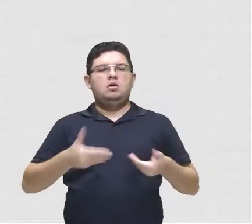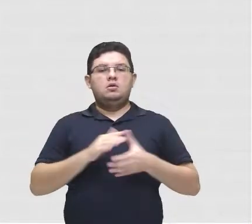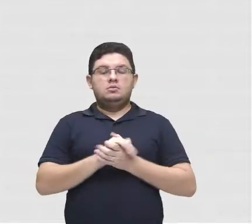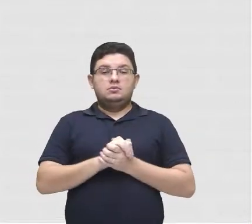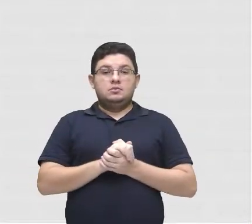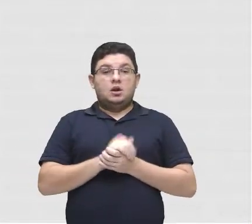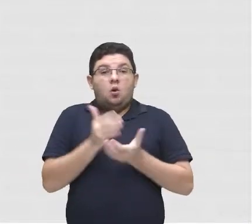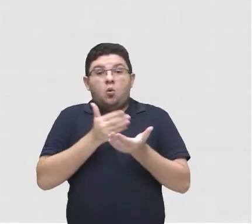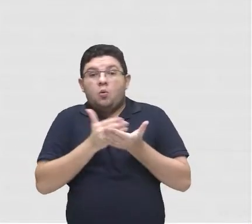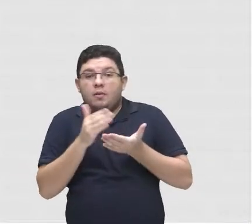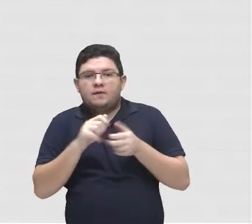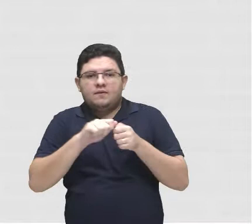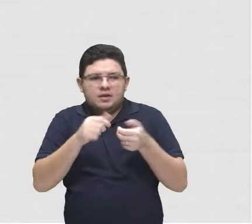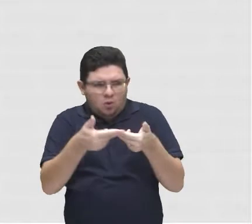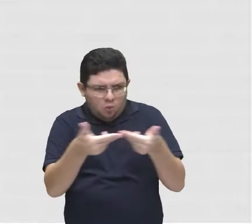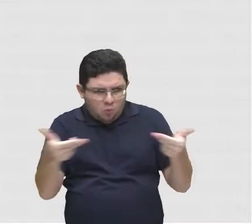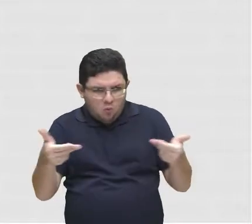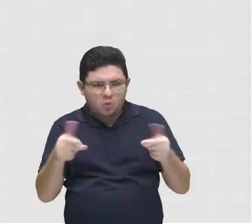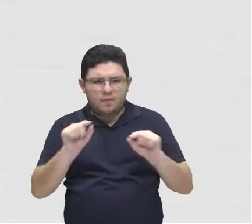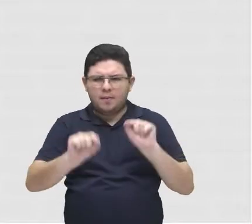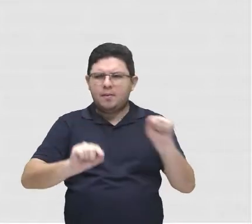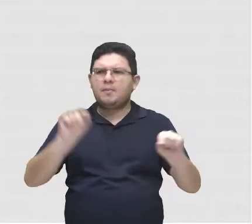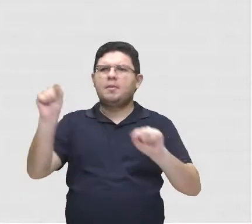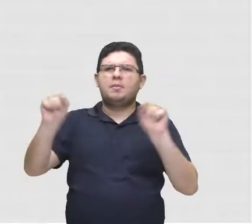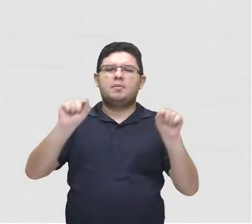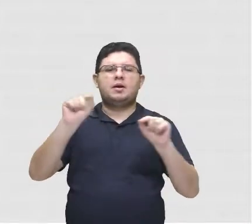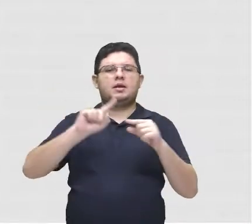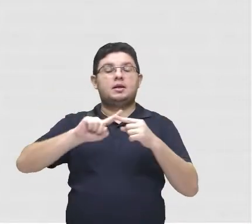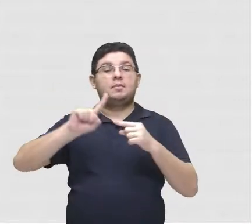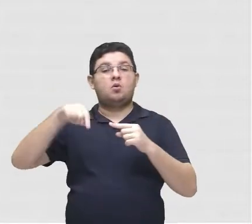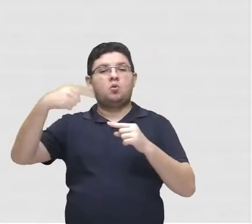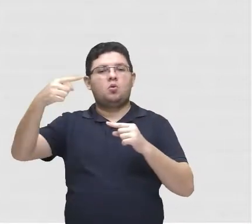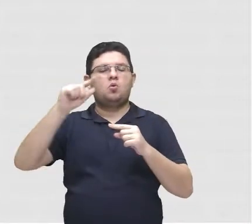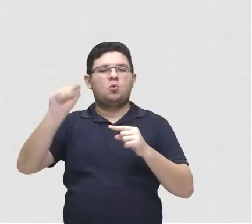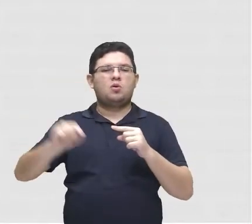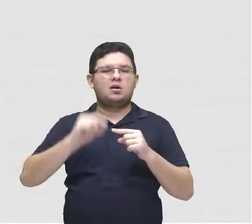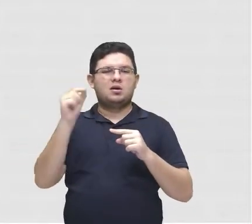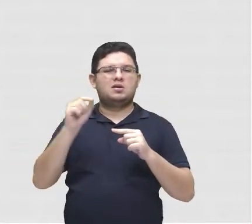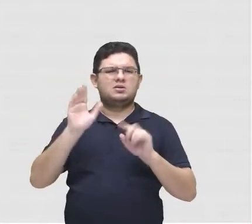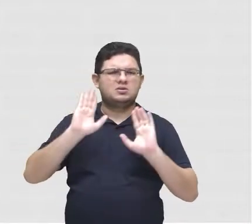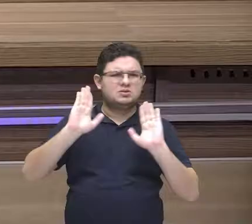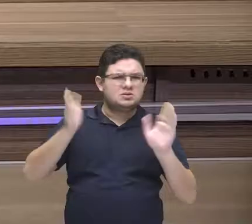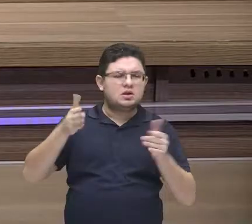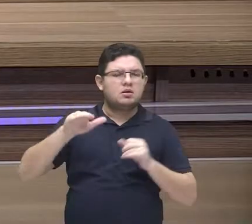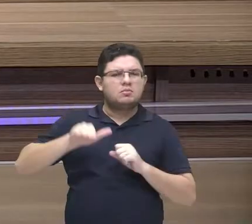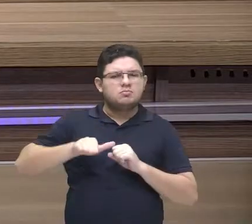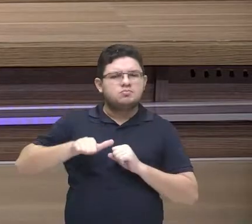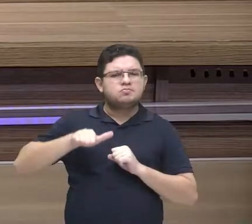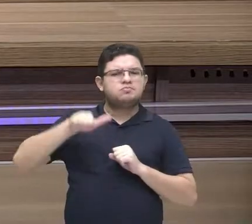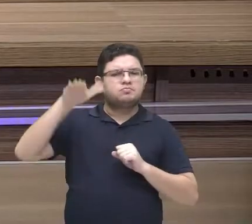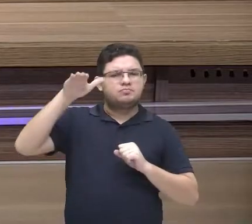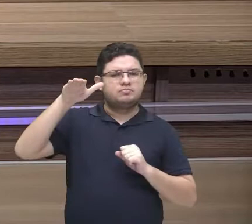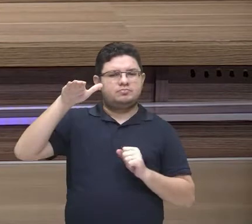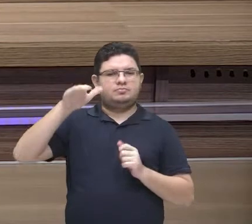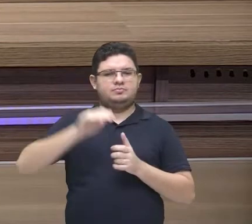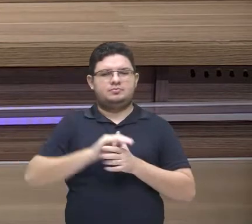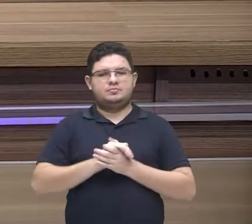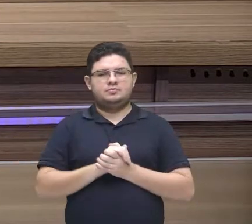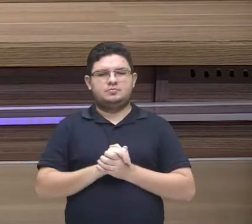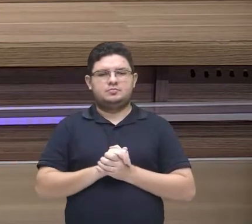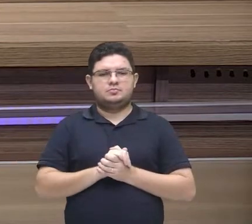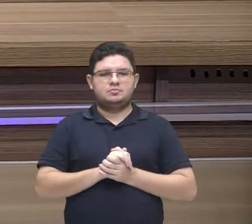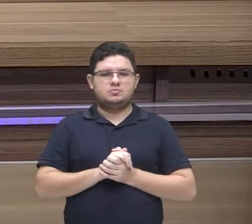tarefas, ele já vai para uma outra fase. Ele cresceu, né? Depois ele começa a